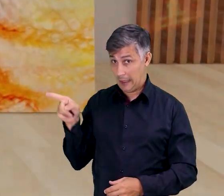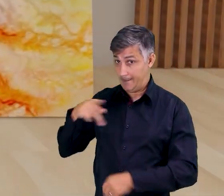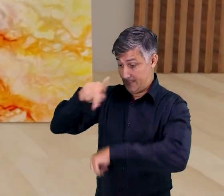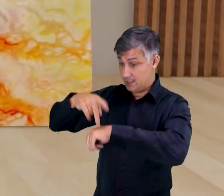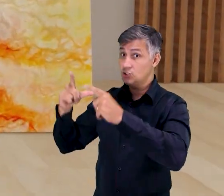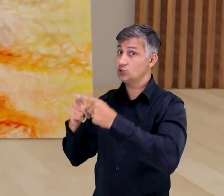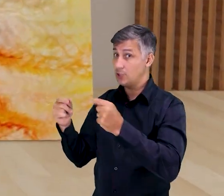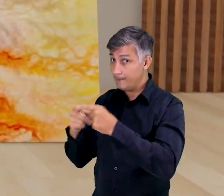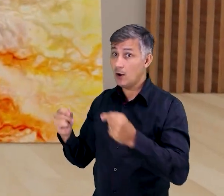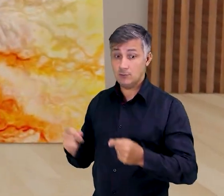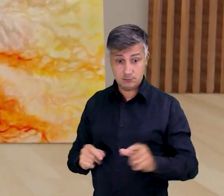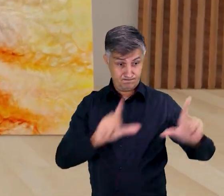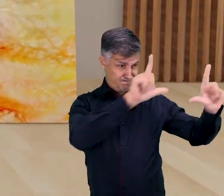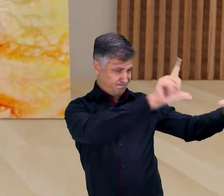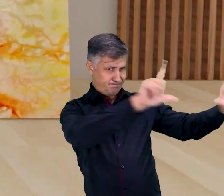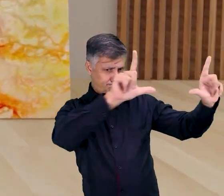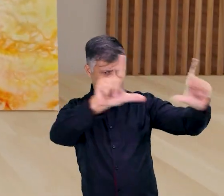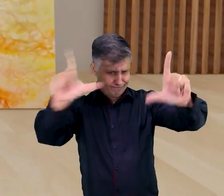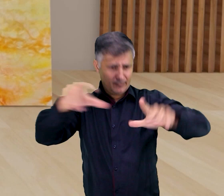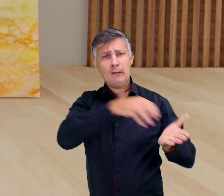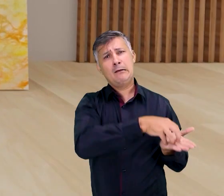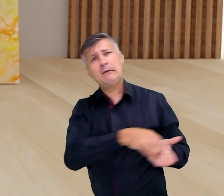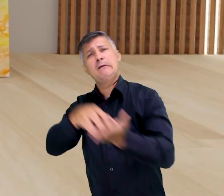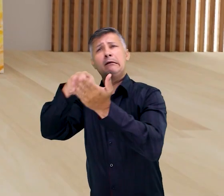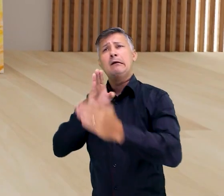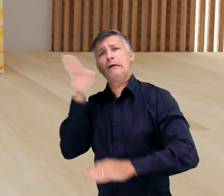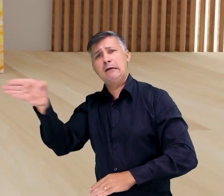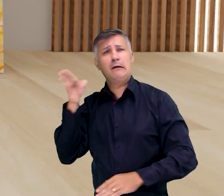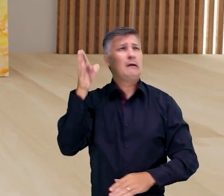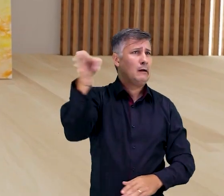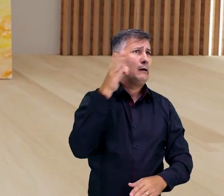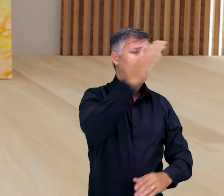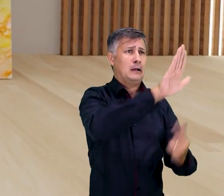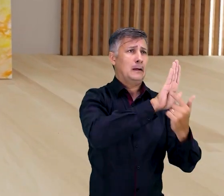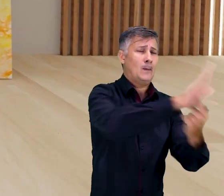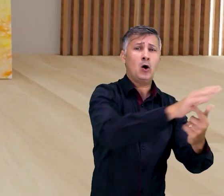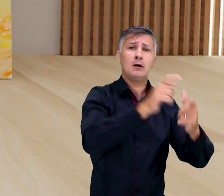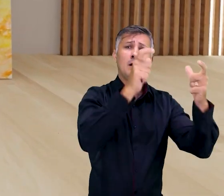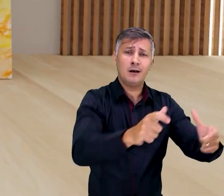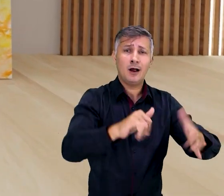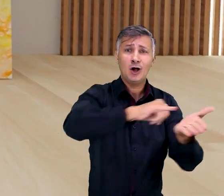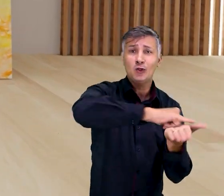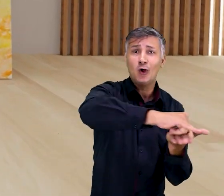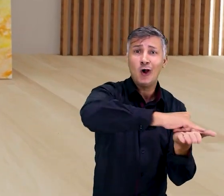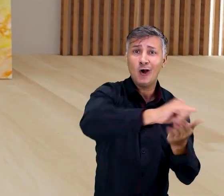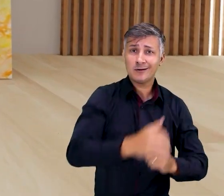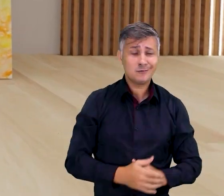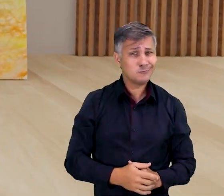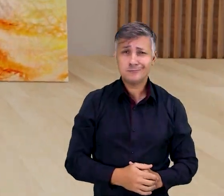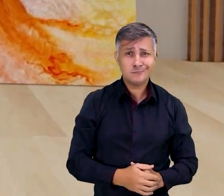artistas japoneses não precisa mais transportar suas obras de arte por meio mundo para ser exibida em uma galeria